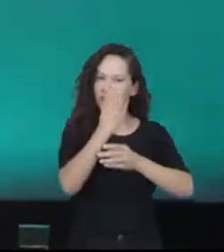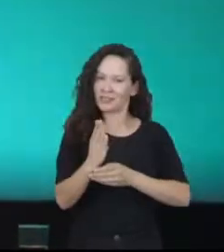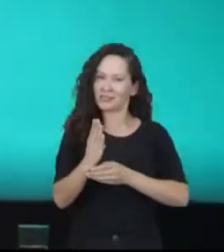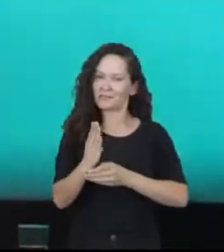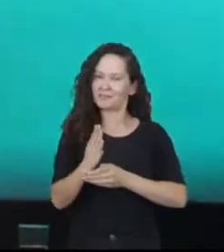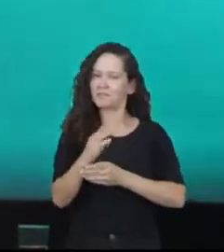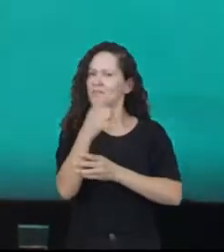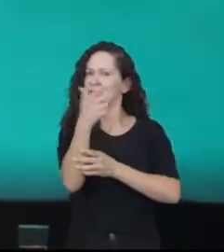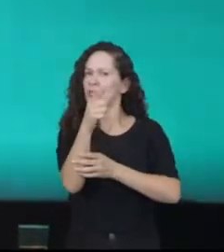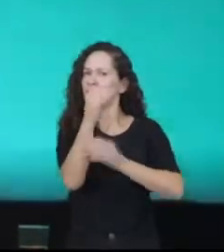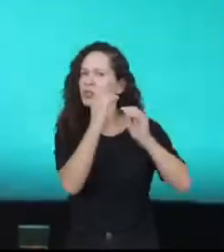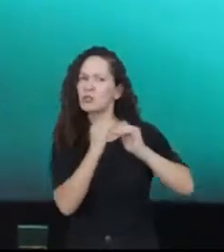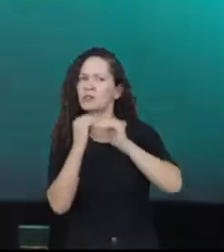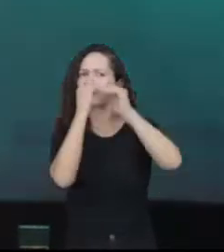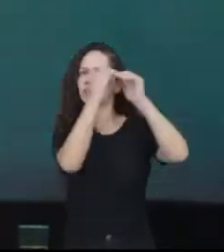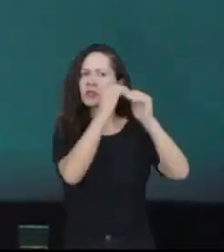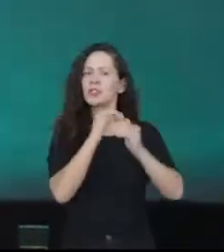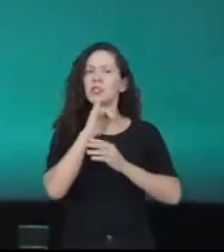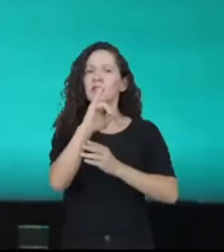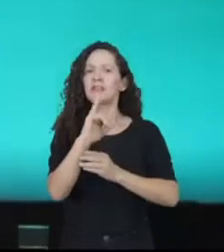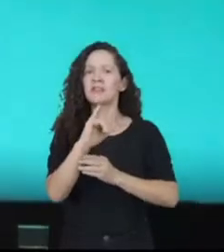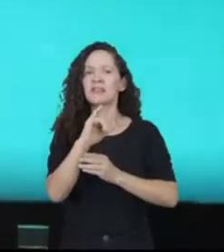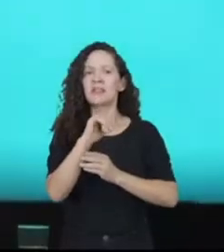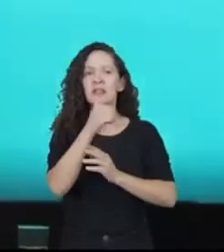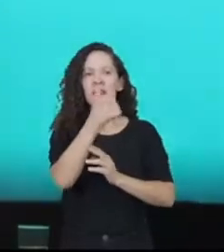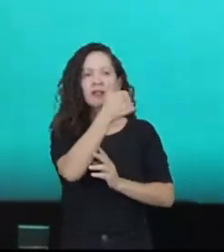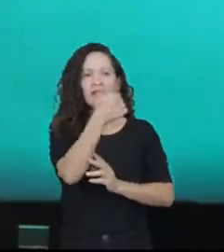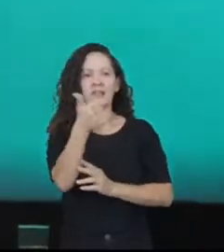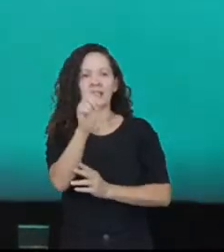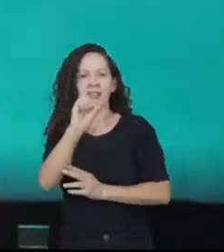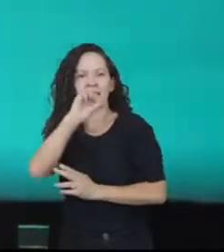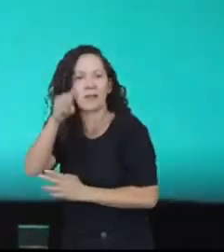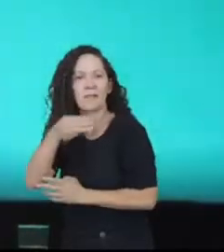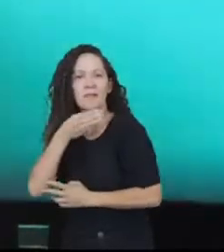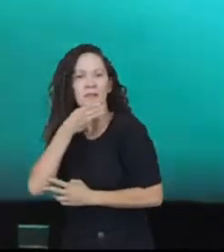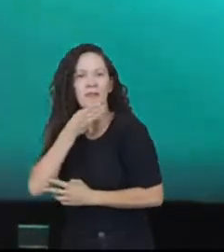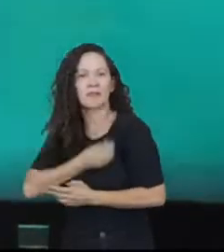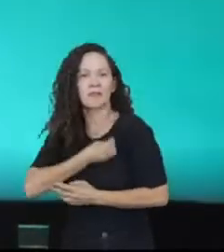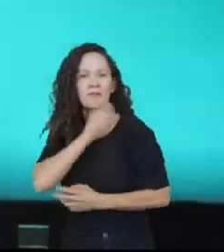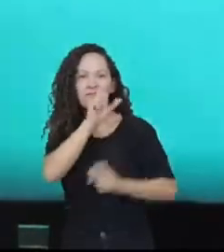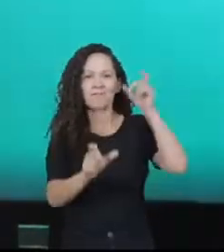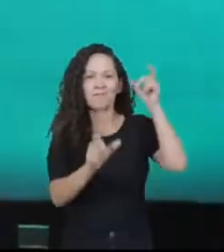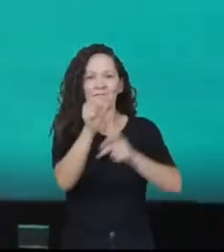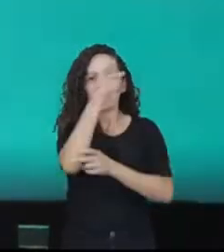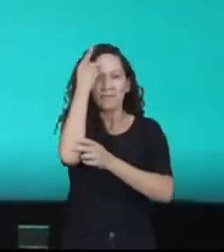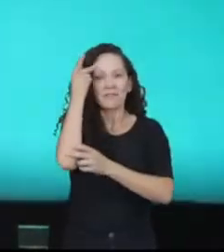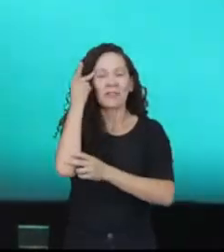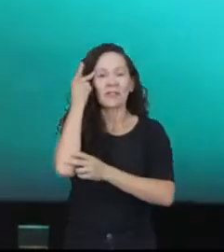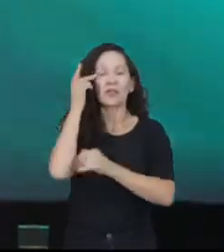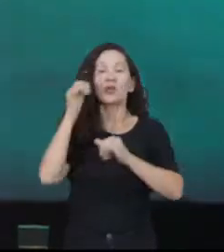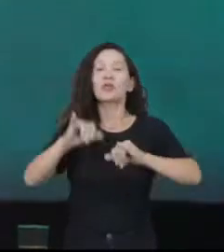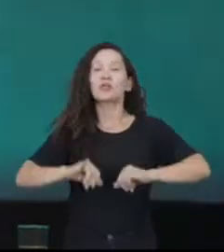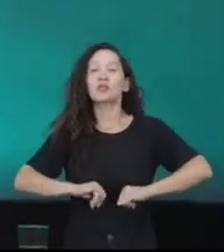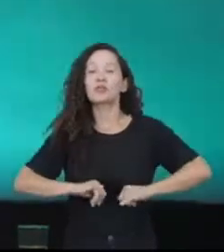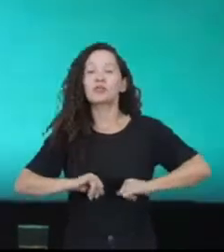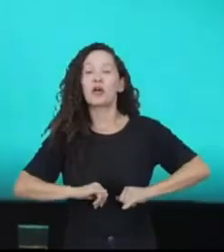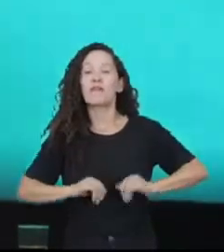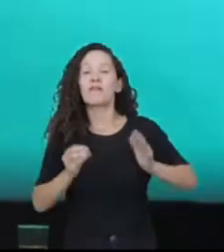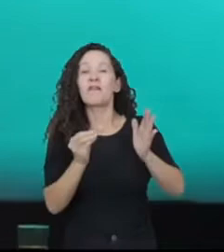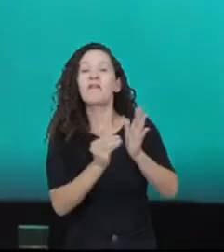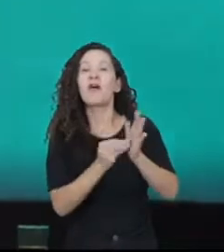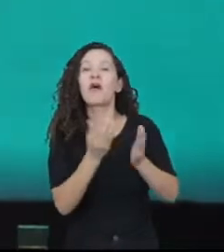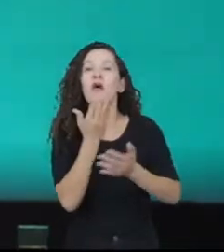soberania enquanto 116 milhões de brasileiros sofrerem algum tipo de insegurança alimentar,